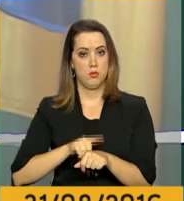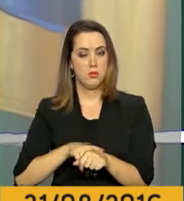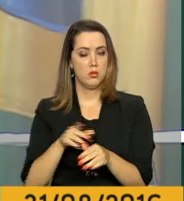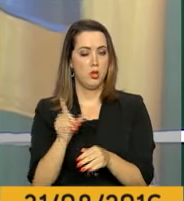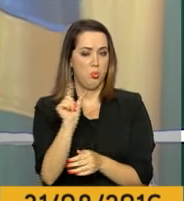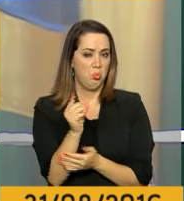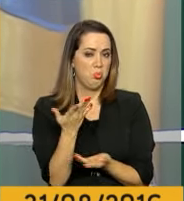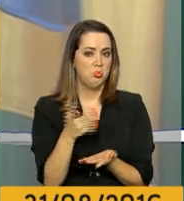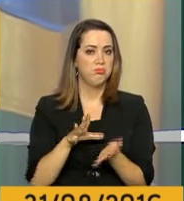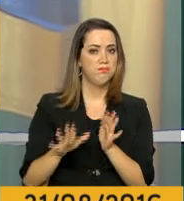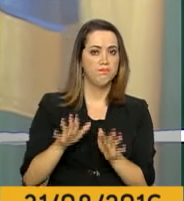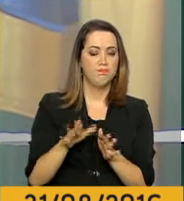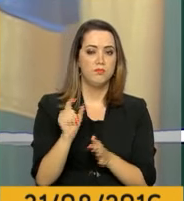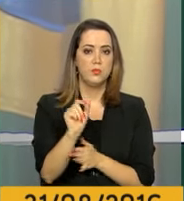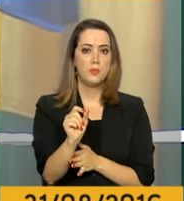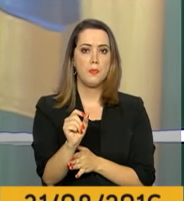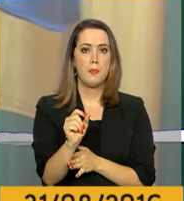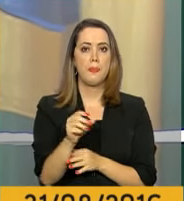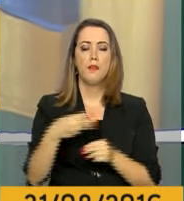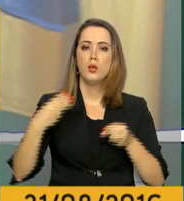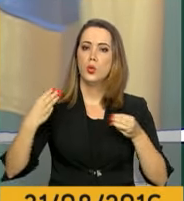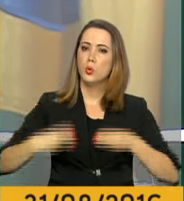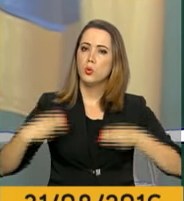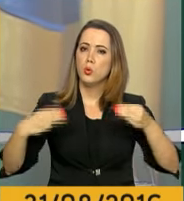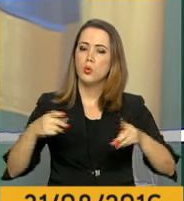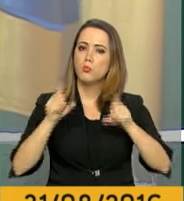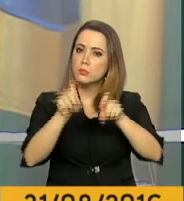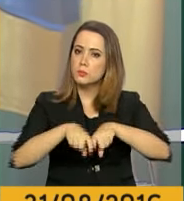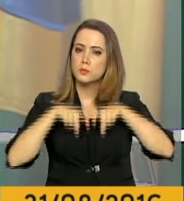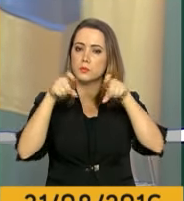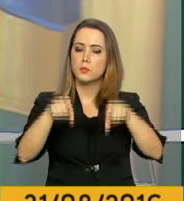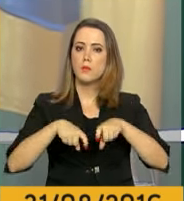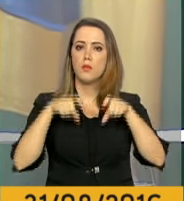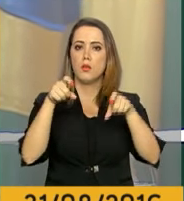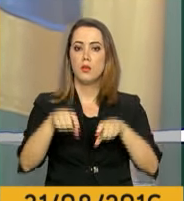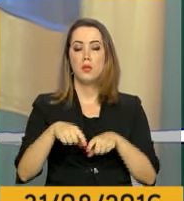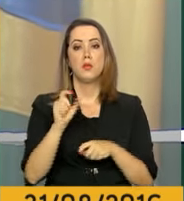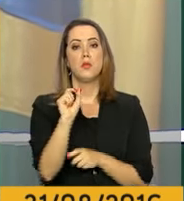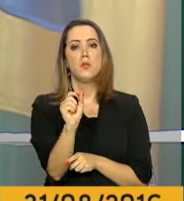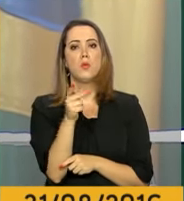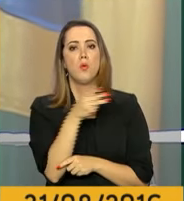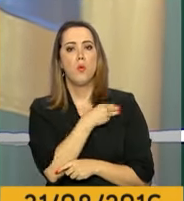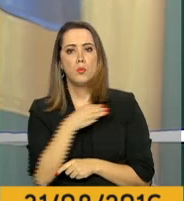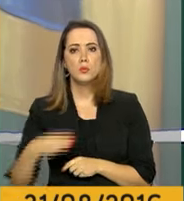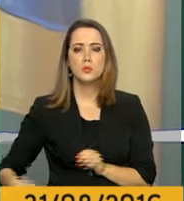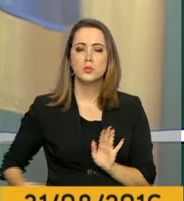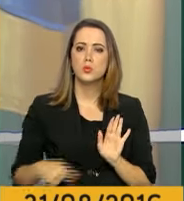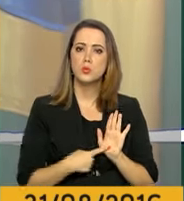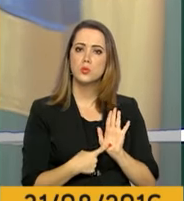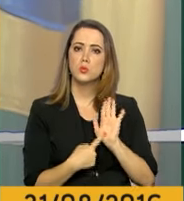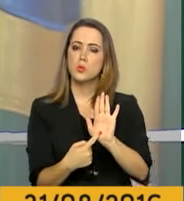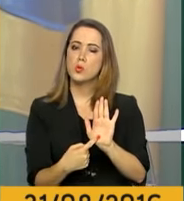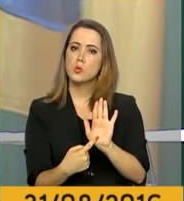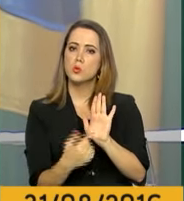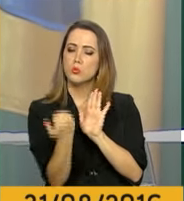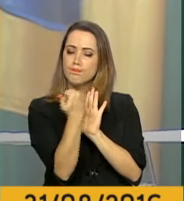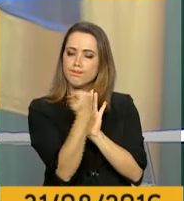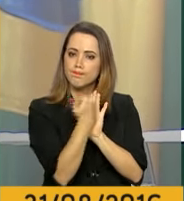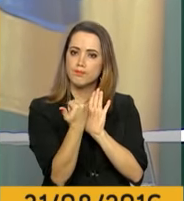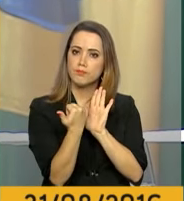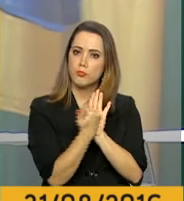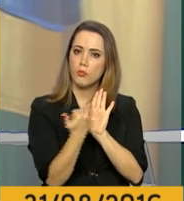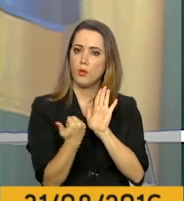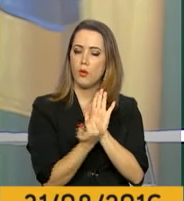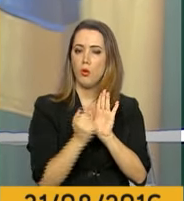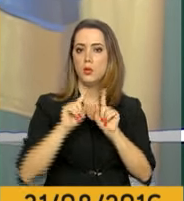Perdão, na agricultura, o ministro Balaio Baggi apresentou um plano, depois de que um